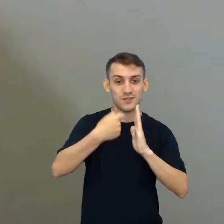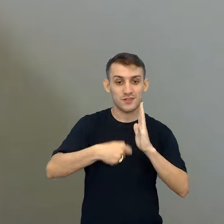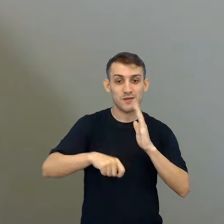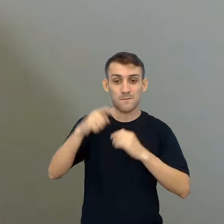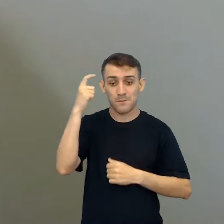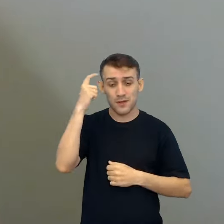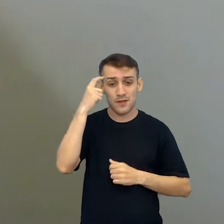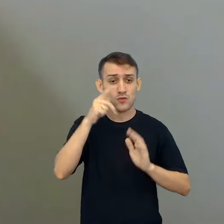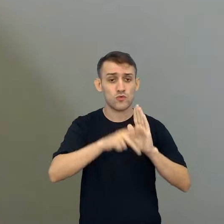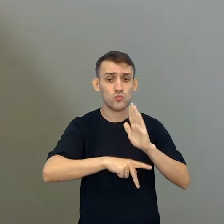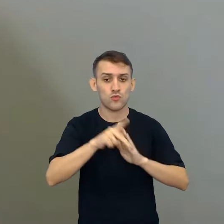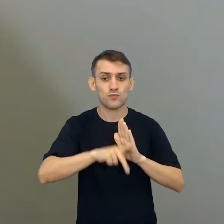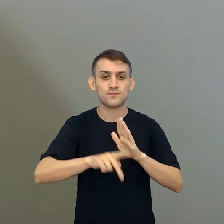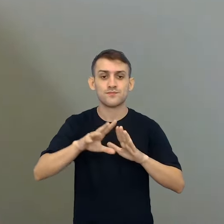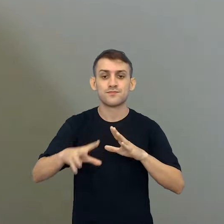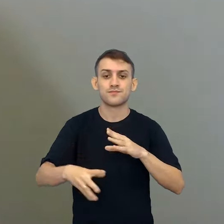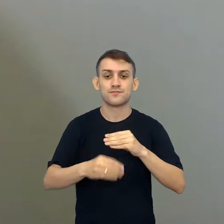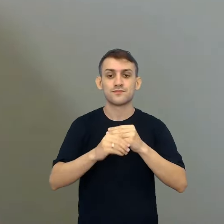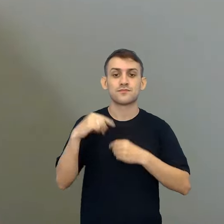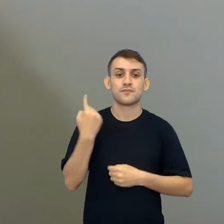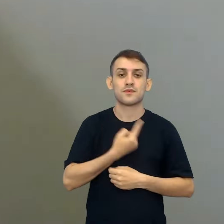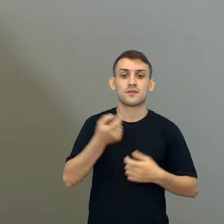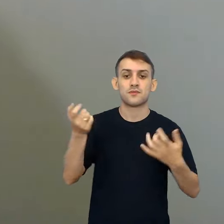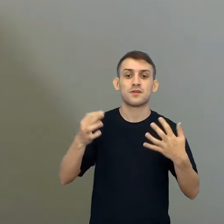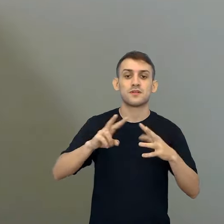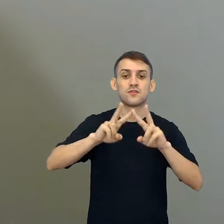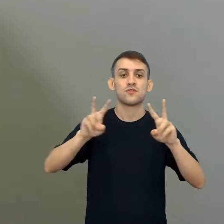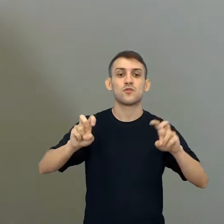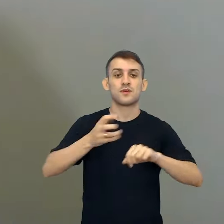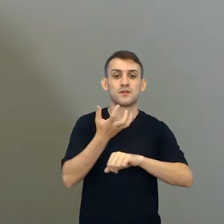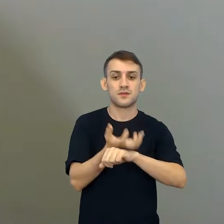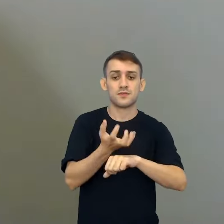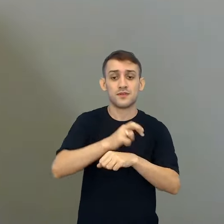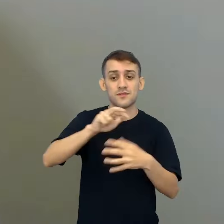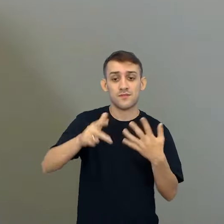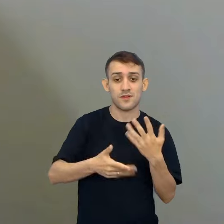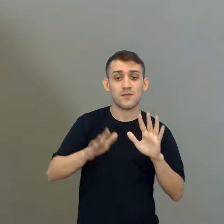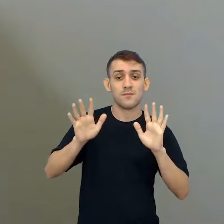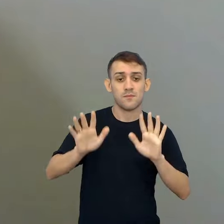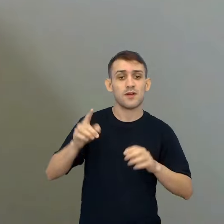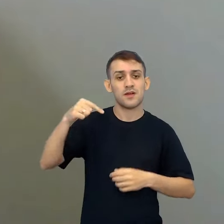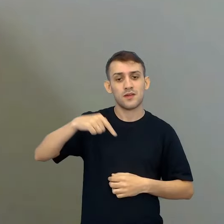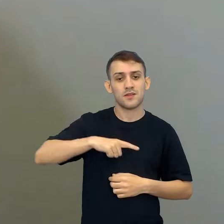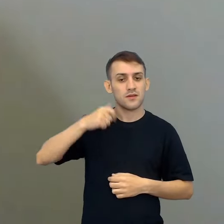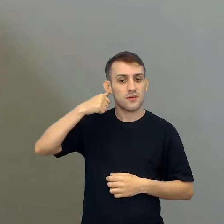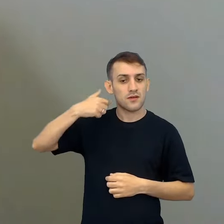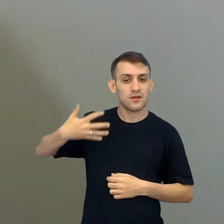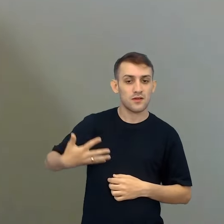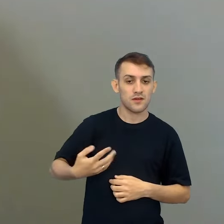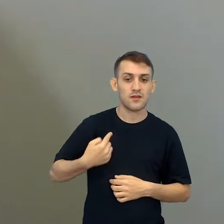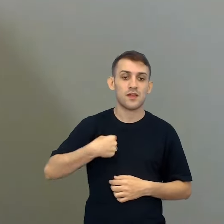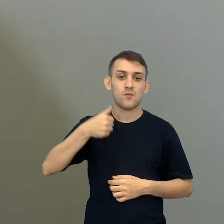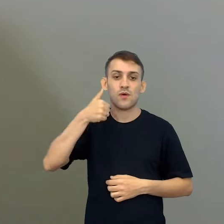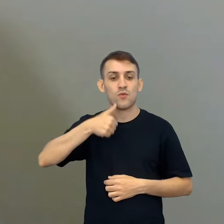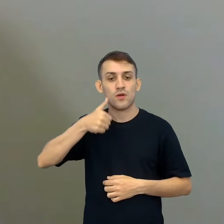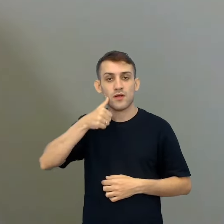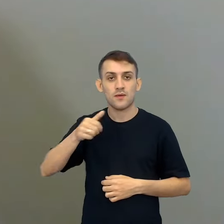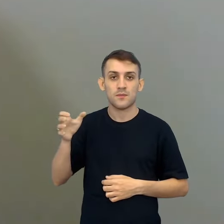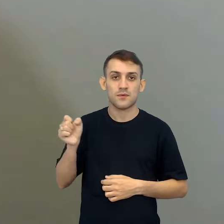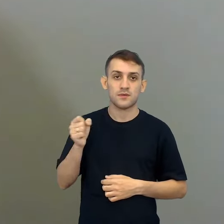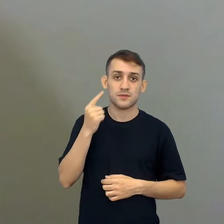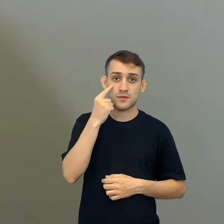no projeto integrador, falando sobre interdisciplinaridade. Mas farei aqui uma audiodescrição. Eu sou uma mulher branca,